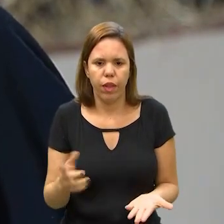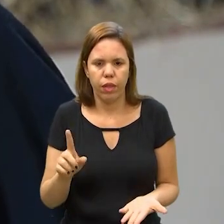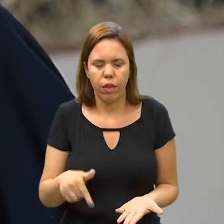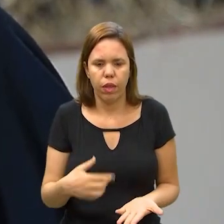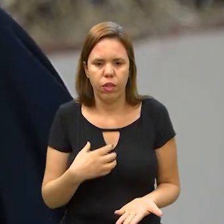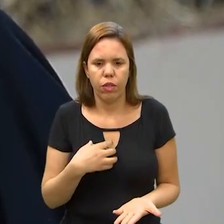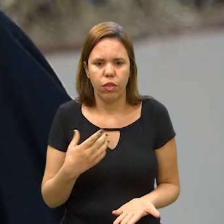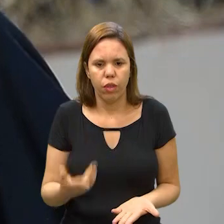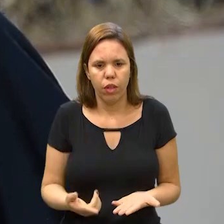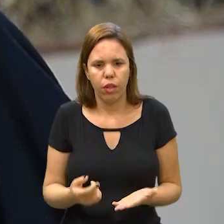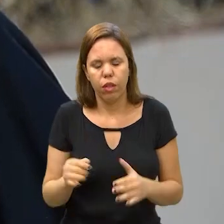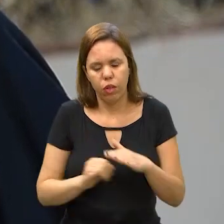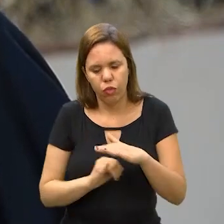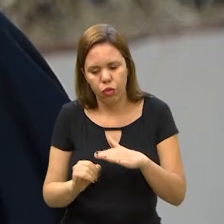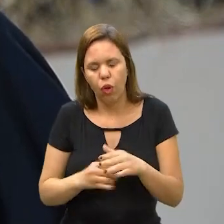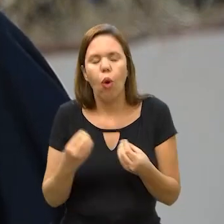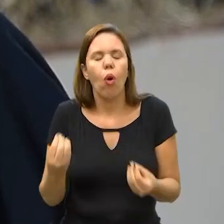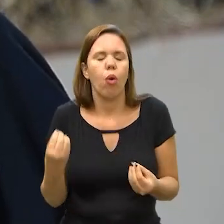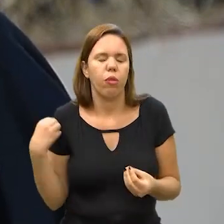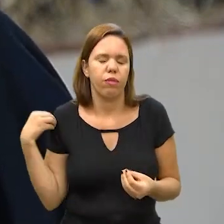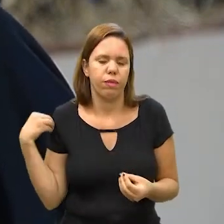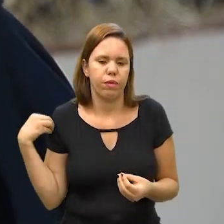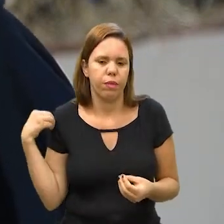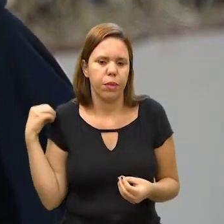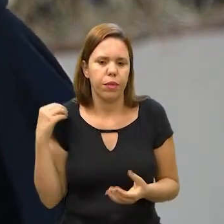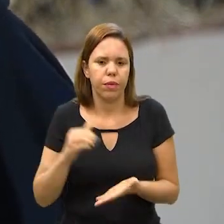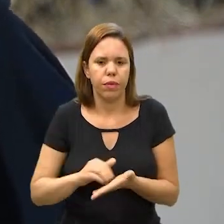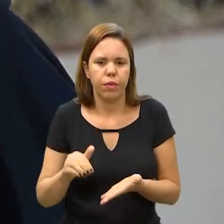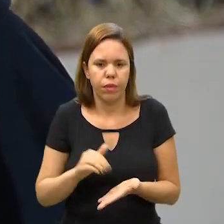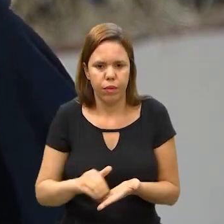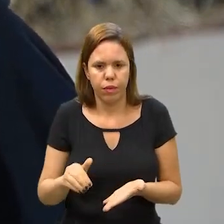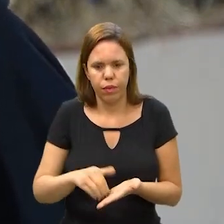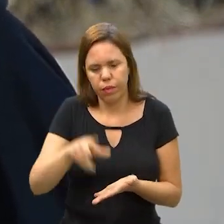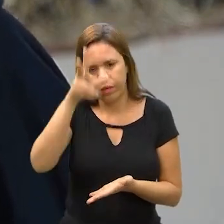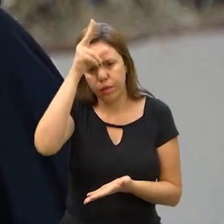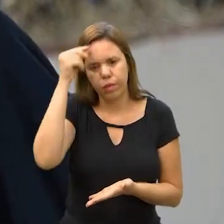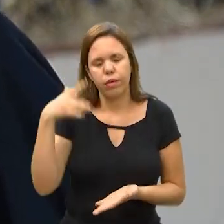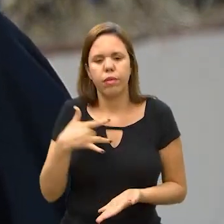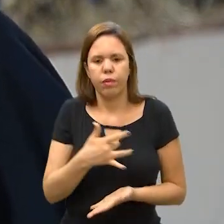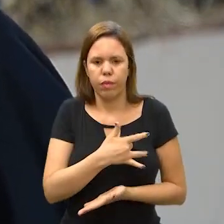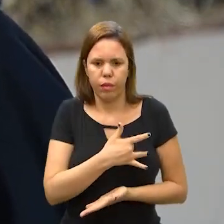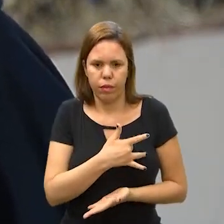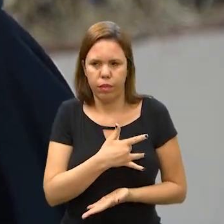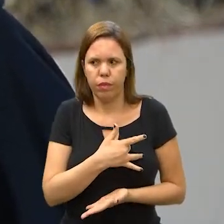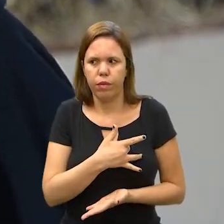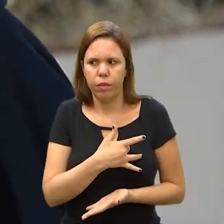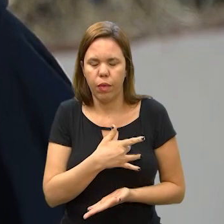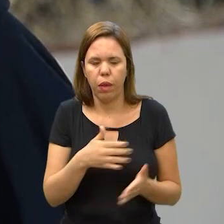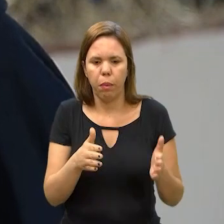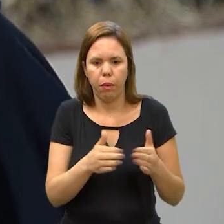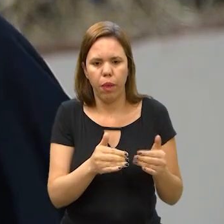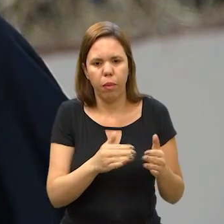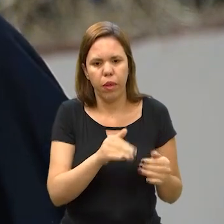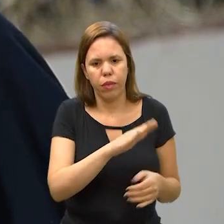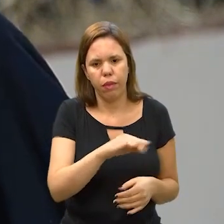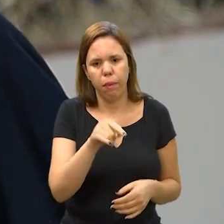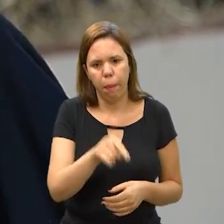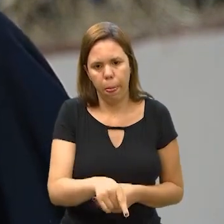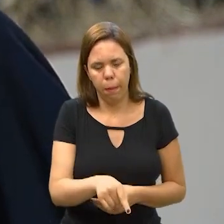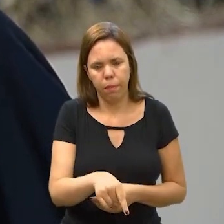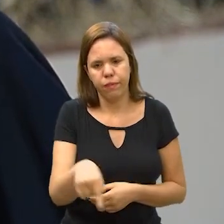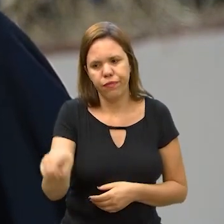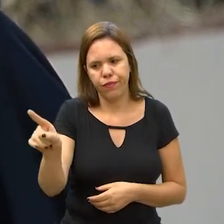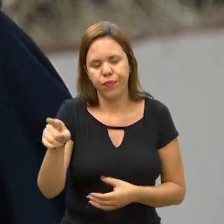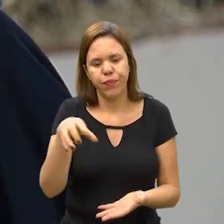dessa forma aqui na instituição. A Secretaria Municipal de Saúde, ela pede que a criança vá